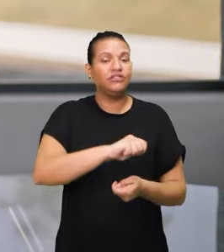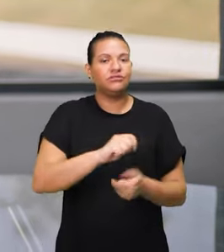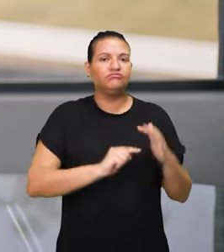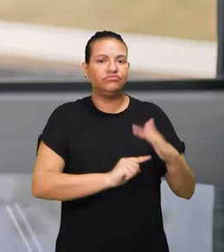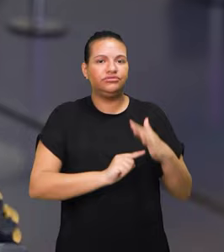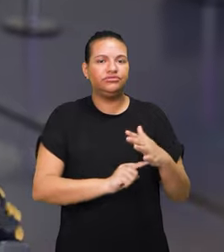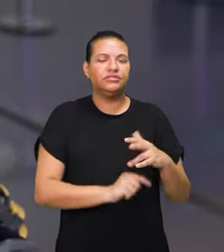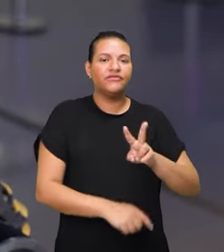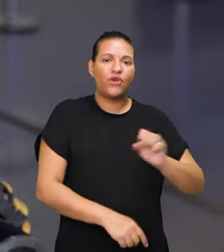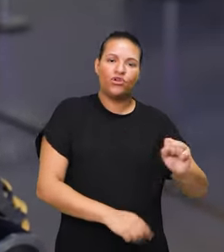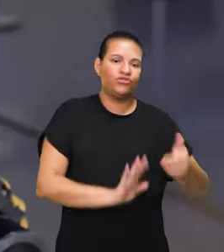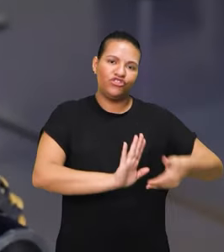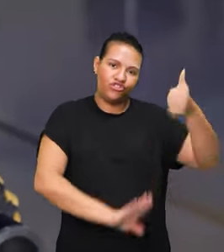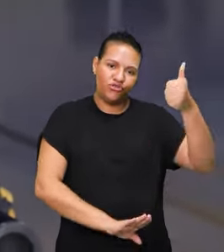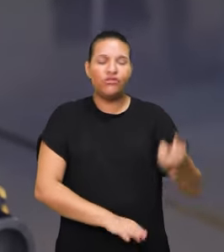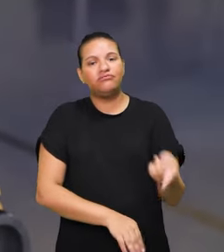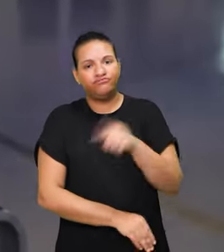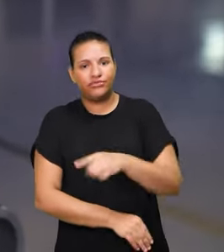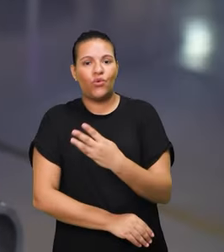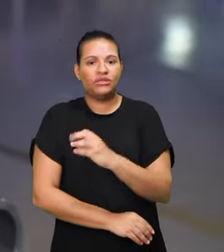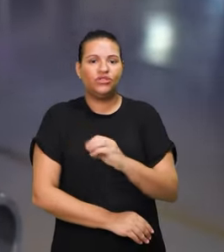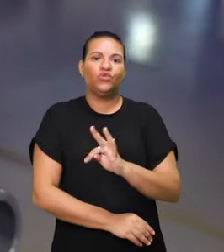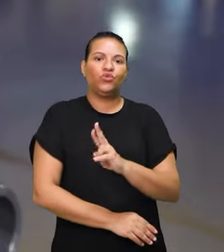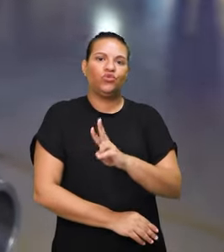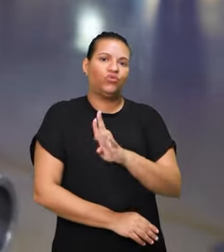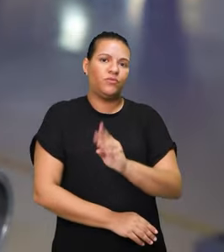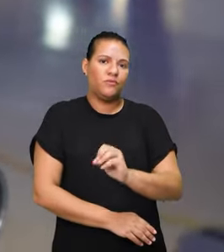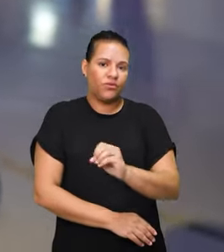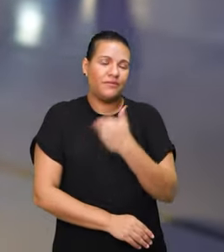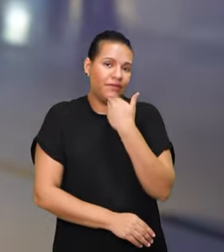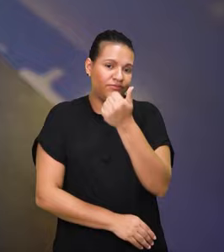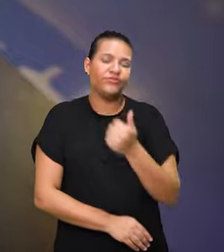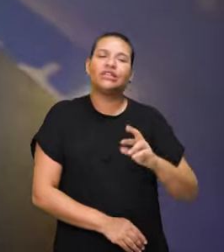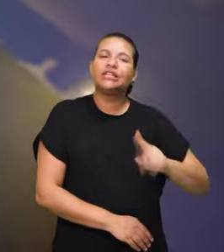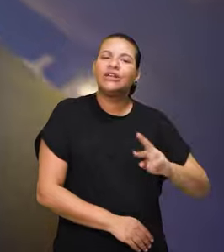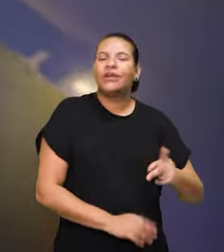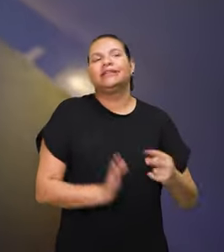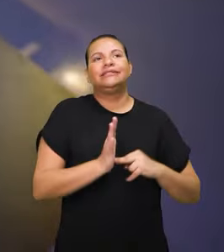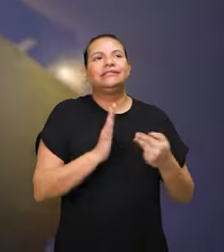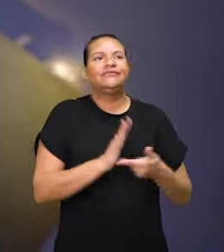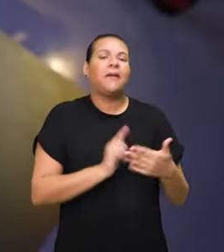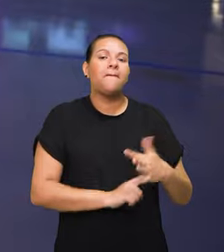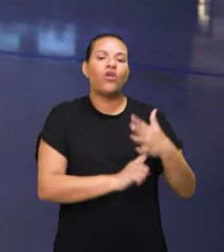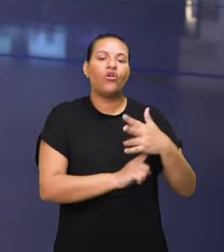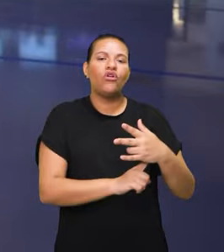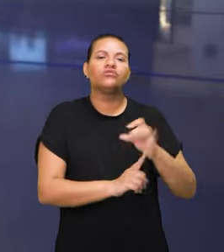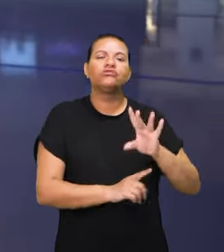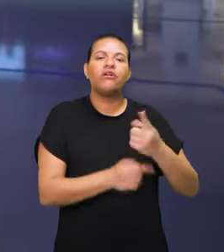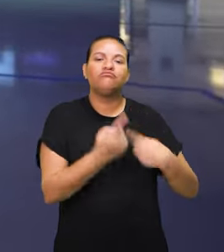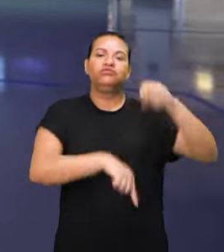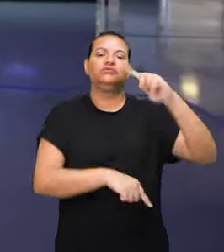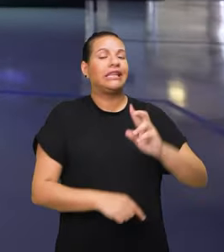Verde por isso que a gente saiu do motor V8 e foi pro motor 4 cilindros Turbo a a gente não fez um downgrade de motor a gente fez